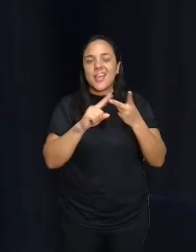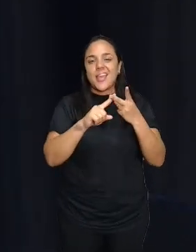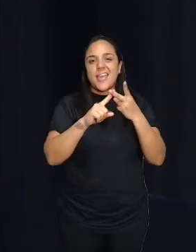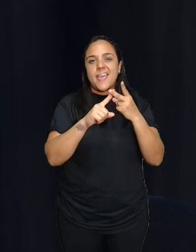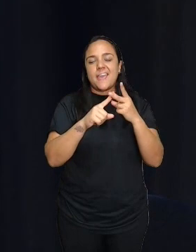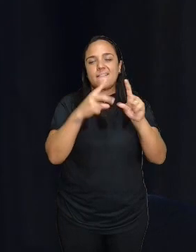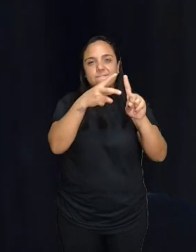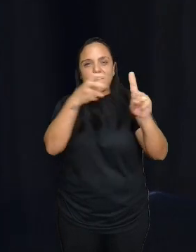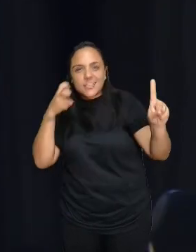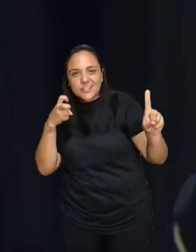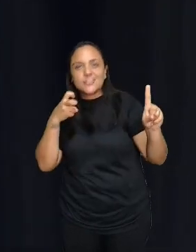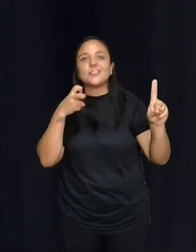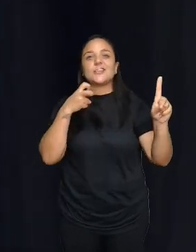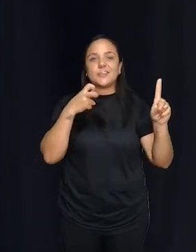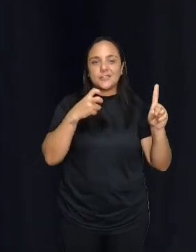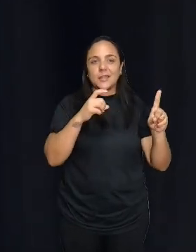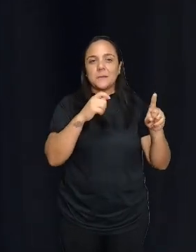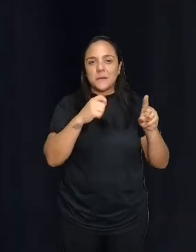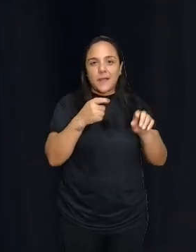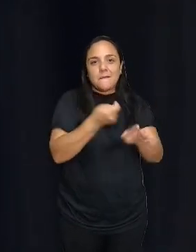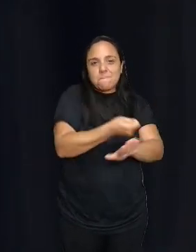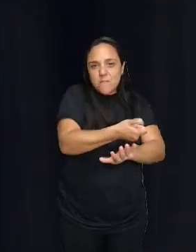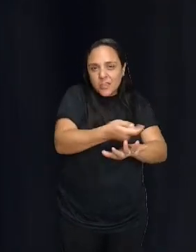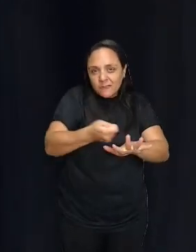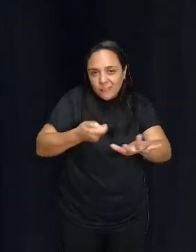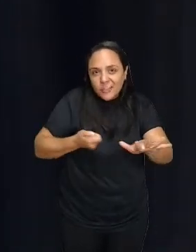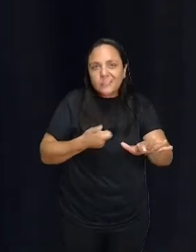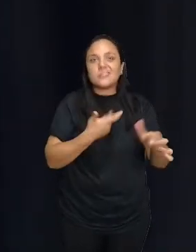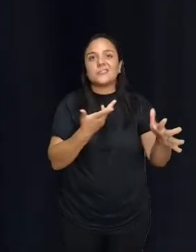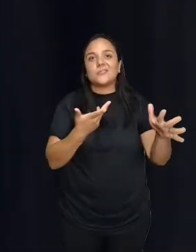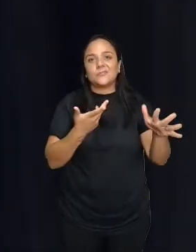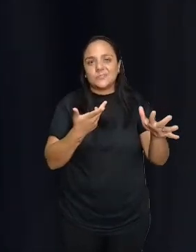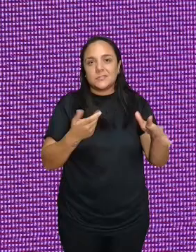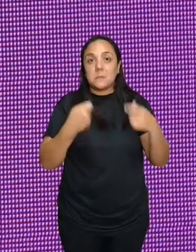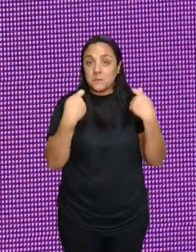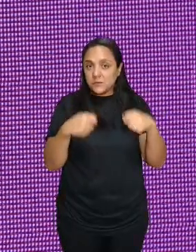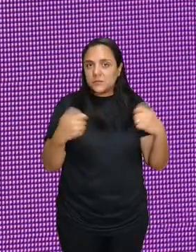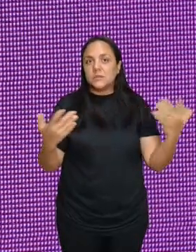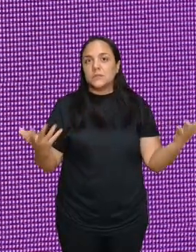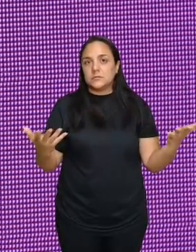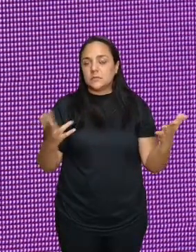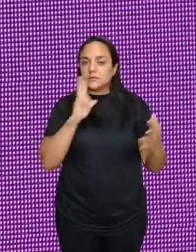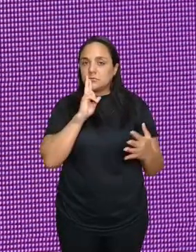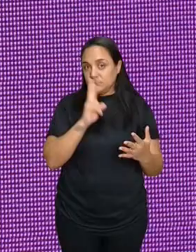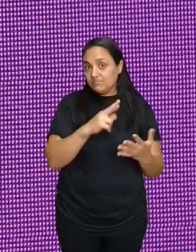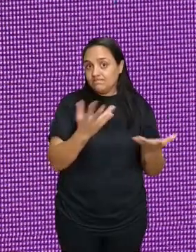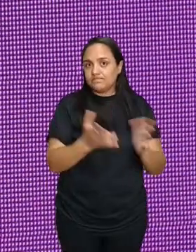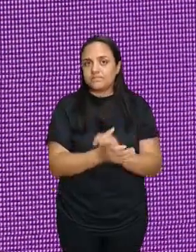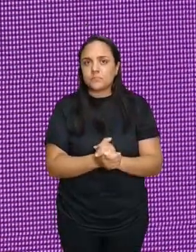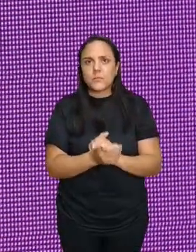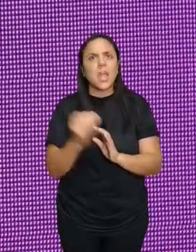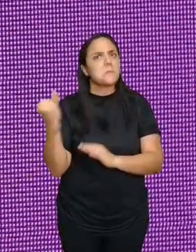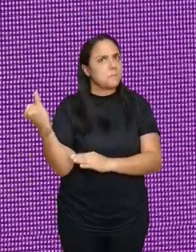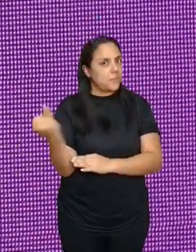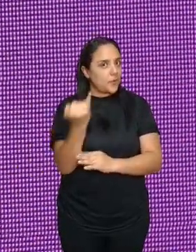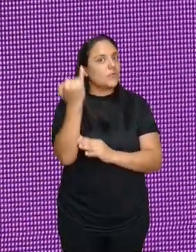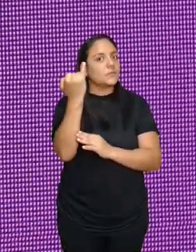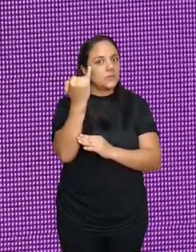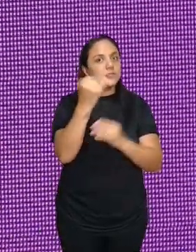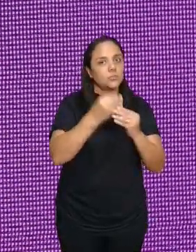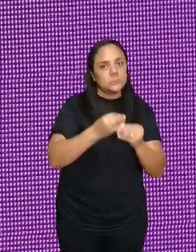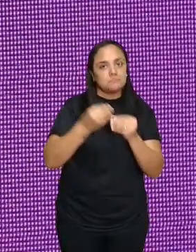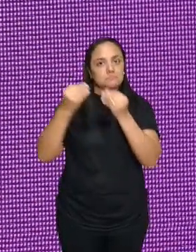para esse público? Daí talvez, Rodrigo, tu pode começar respondendo. Bom, é super importante levar